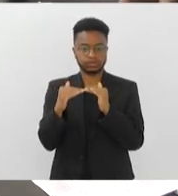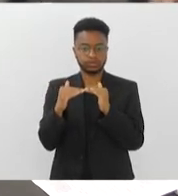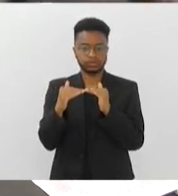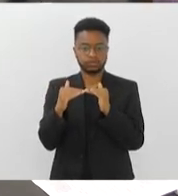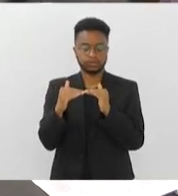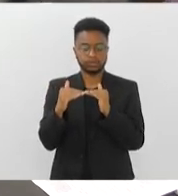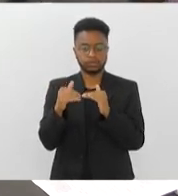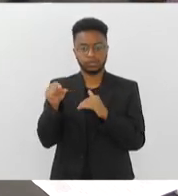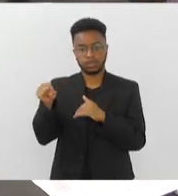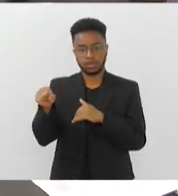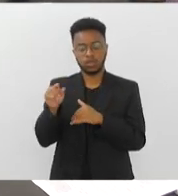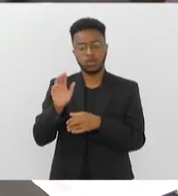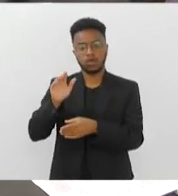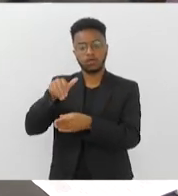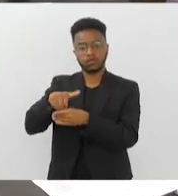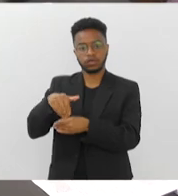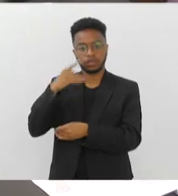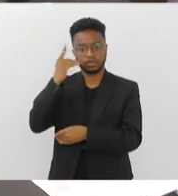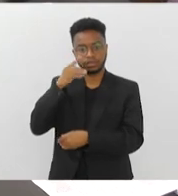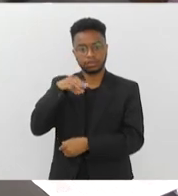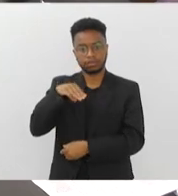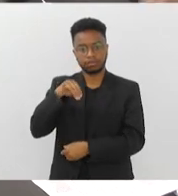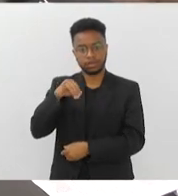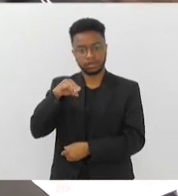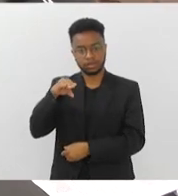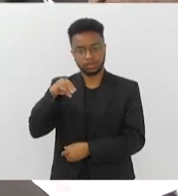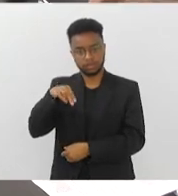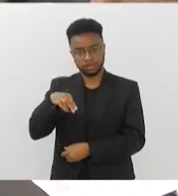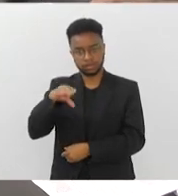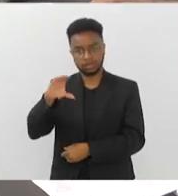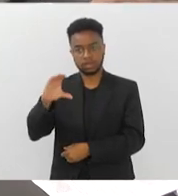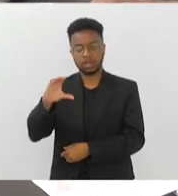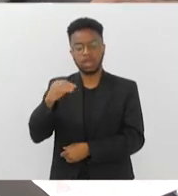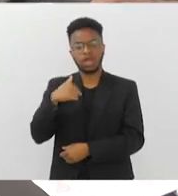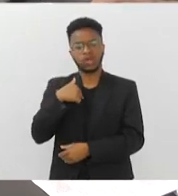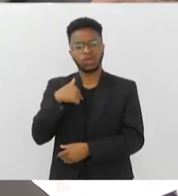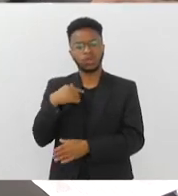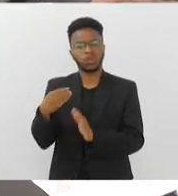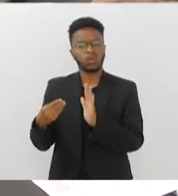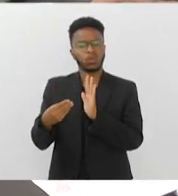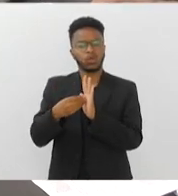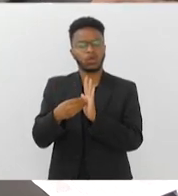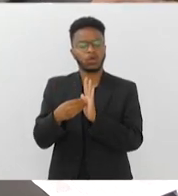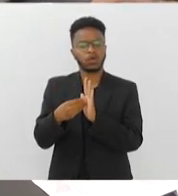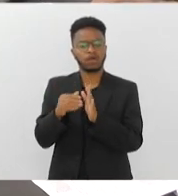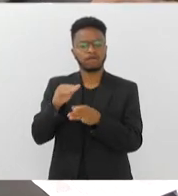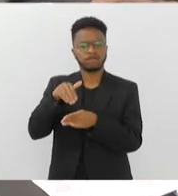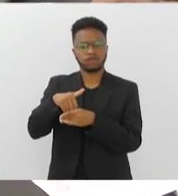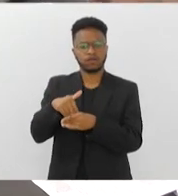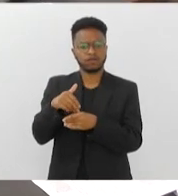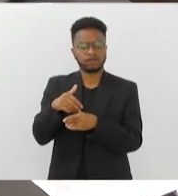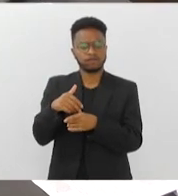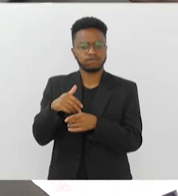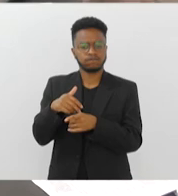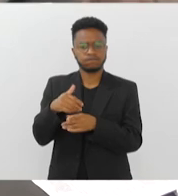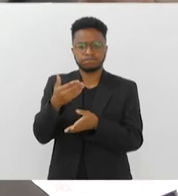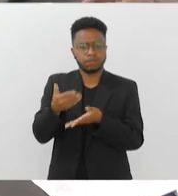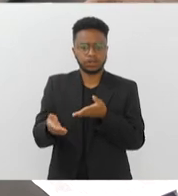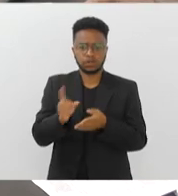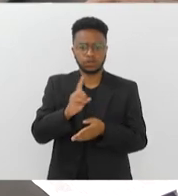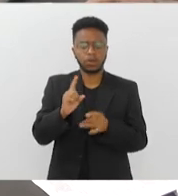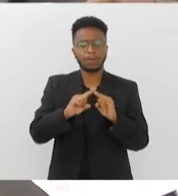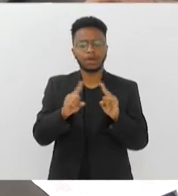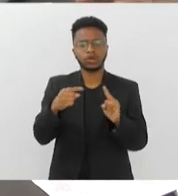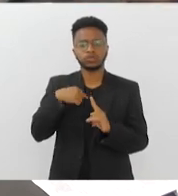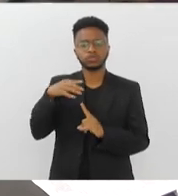prevaleceu o voto do deputado Mink. Eu não vou nem classificar como voto do relator do vencido, mas designar a Vossa Excelência